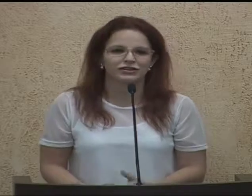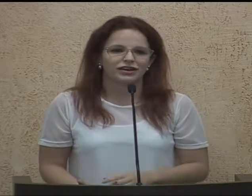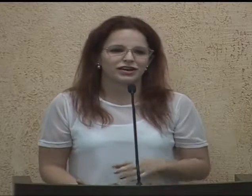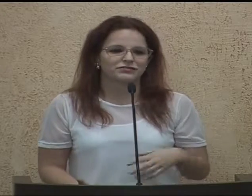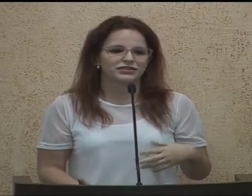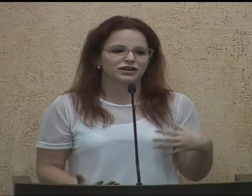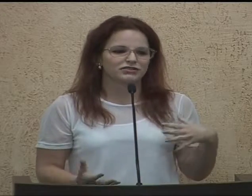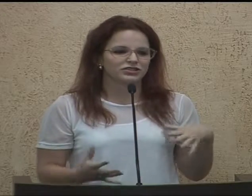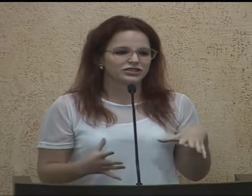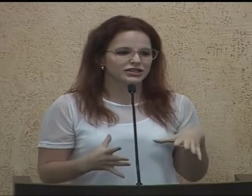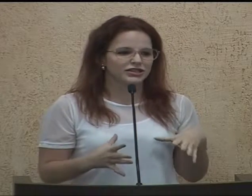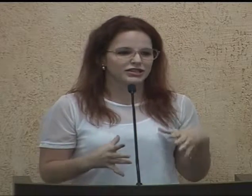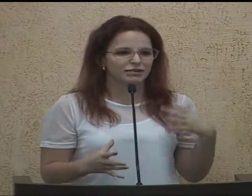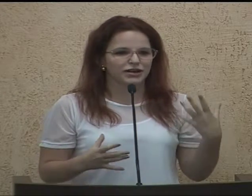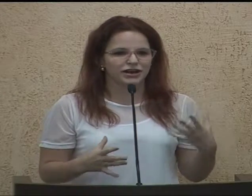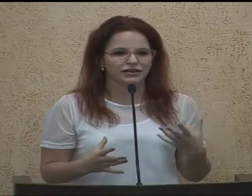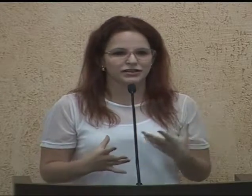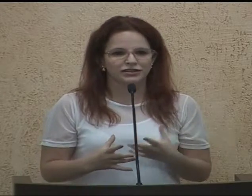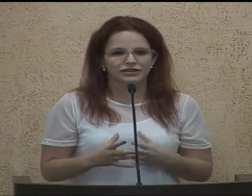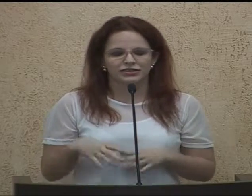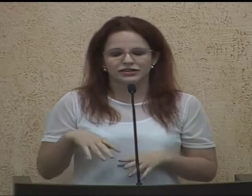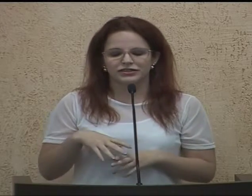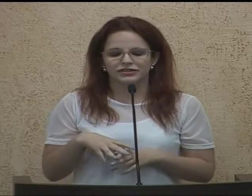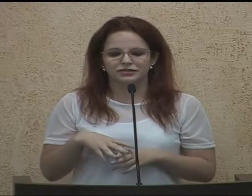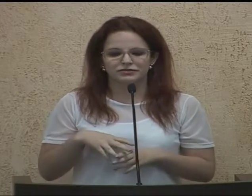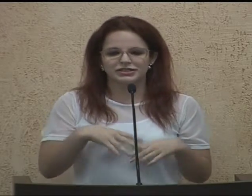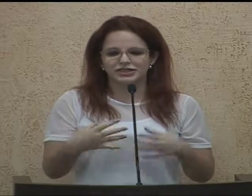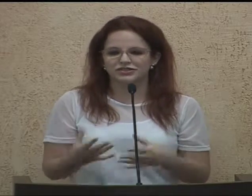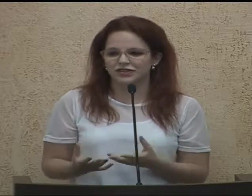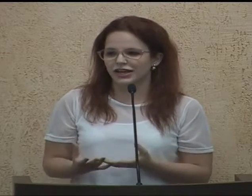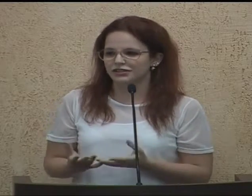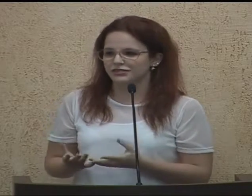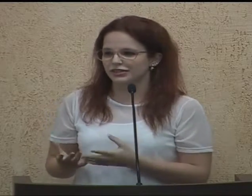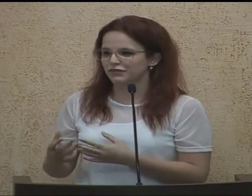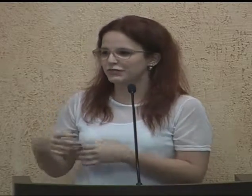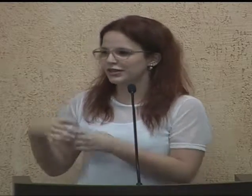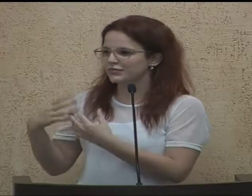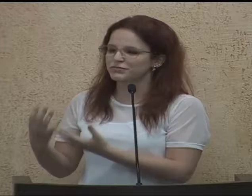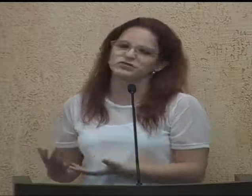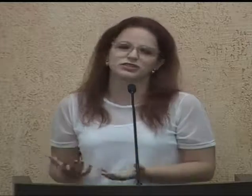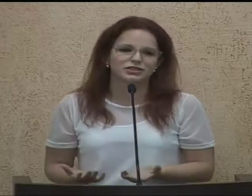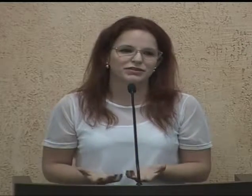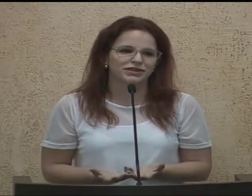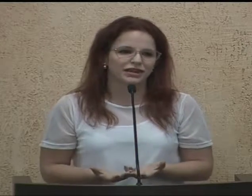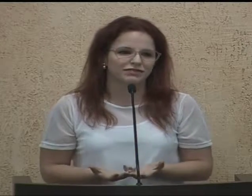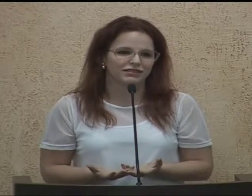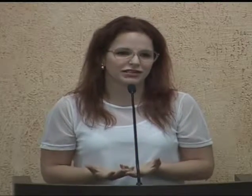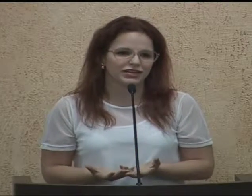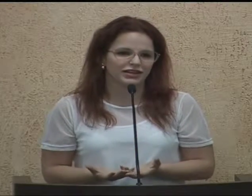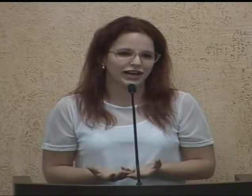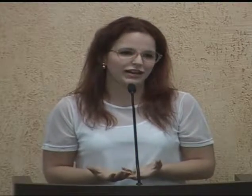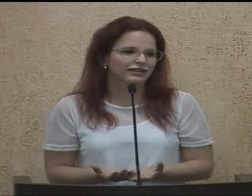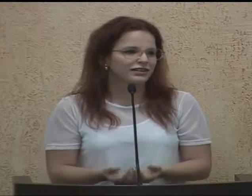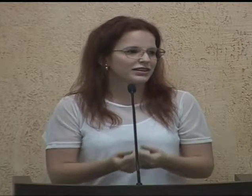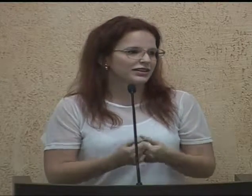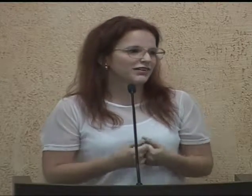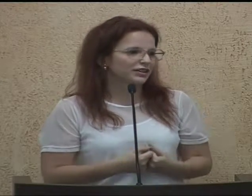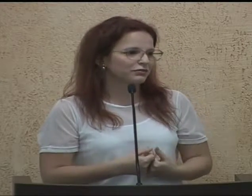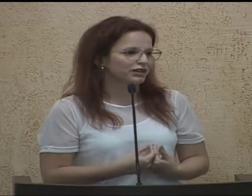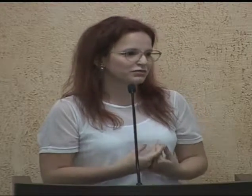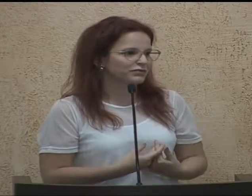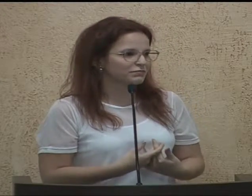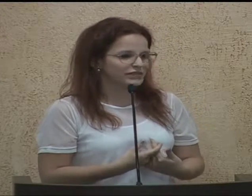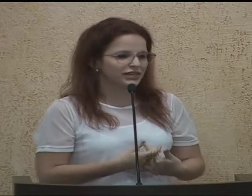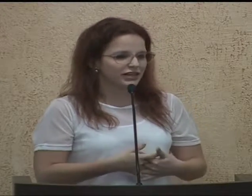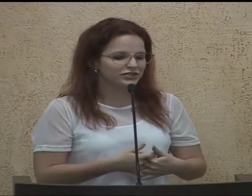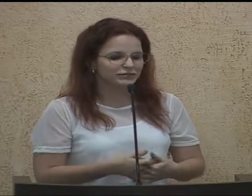quadro. Afinal, a gente trabalha com esses questionários, então é uma equipe multidisciplinar que vai avaliar e que vai